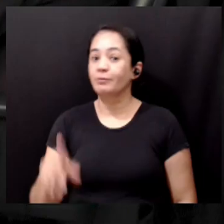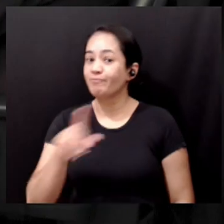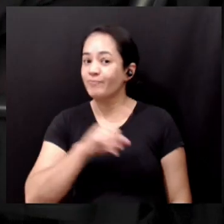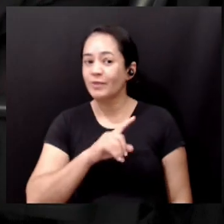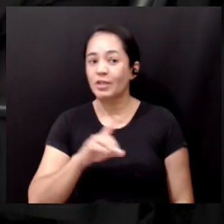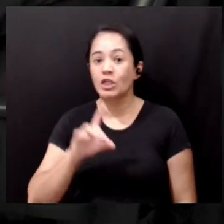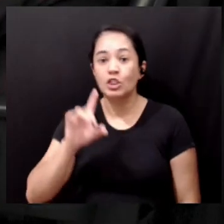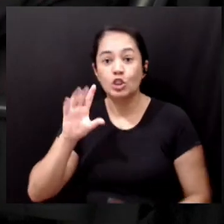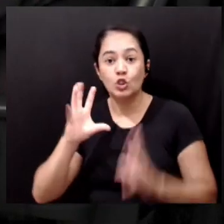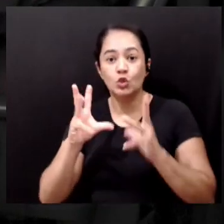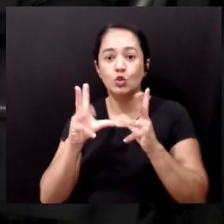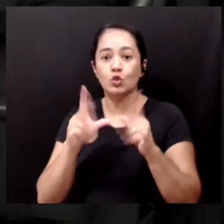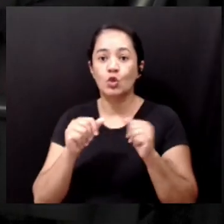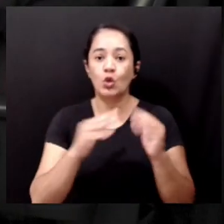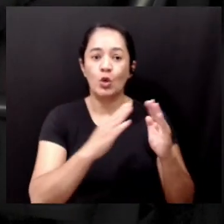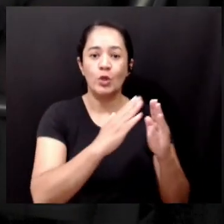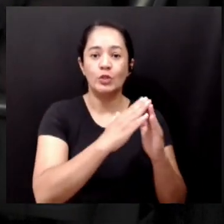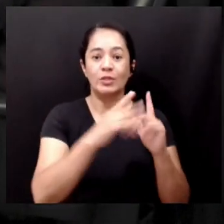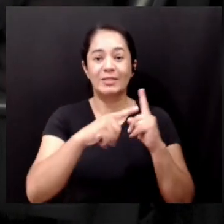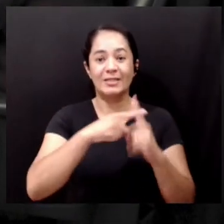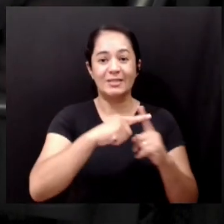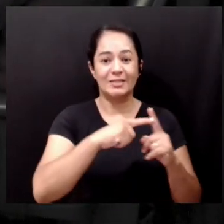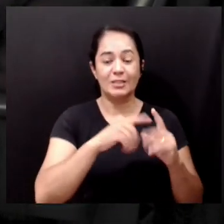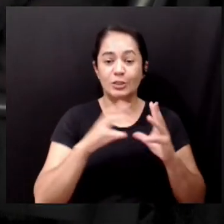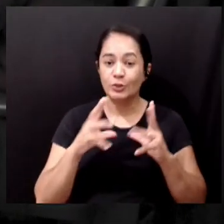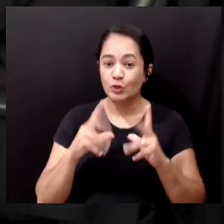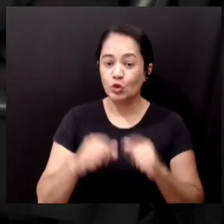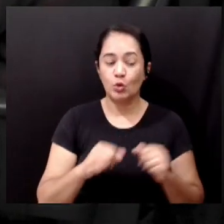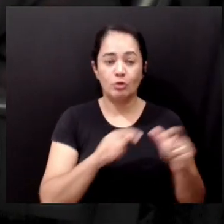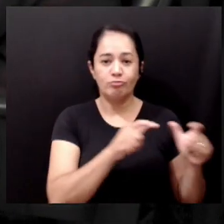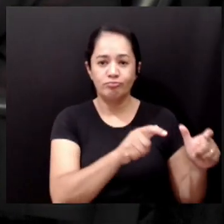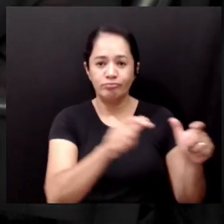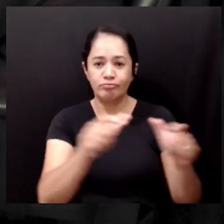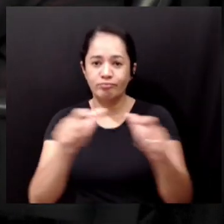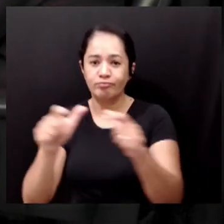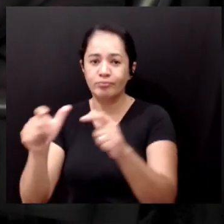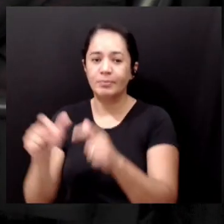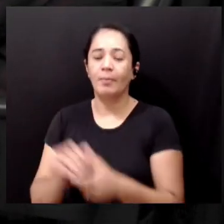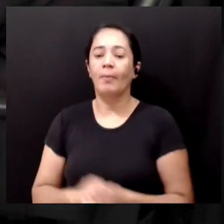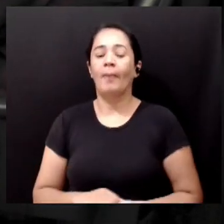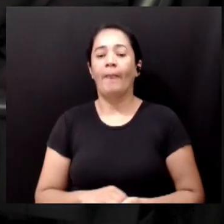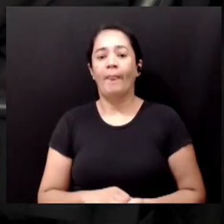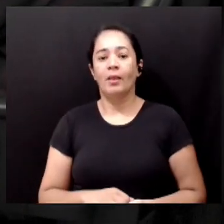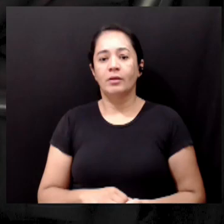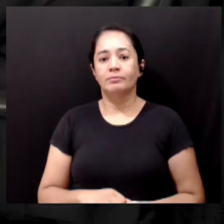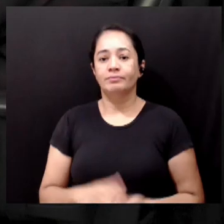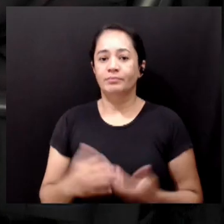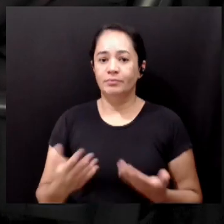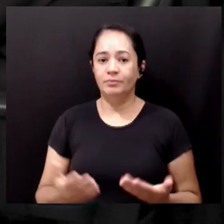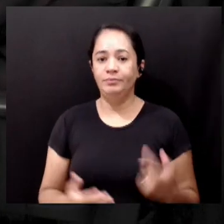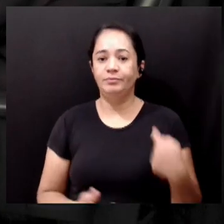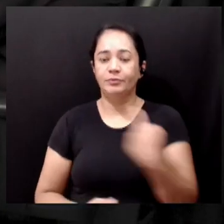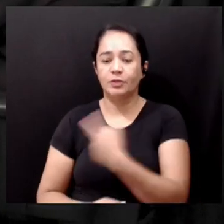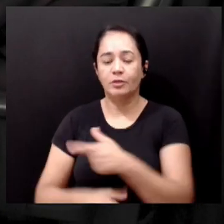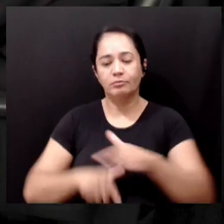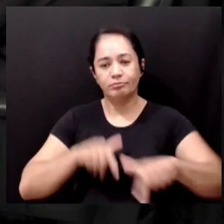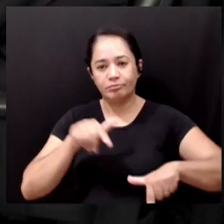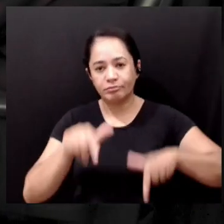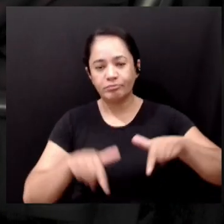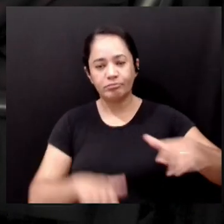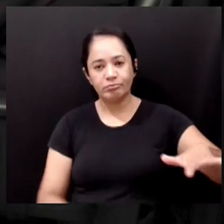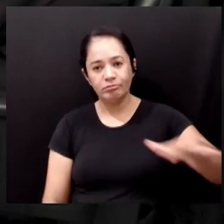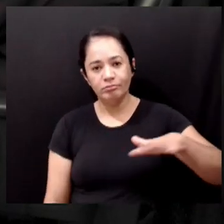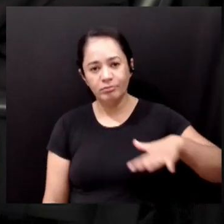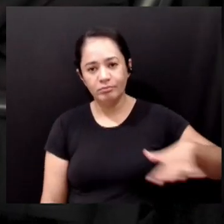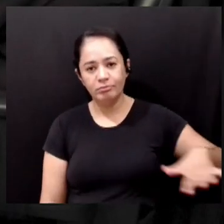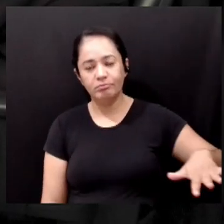São todas. Essas fotos aí são de congregações. Tá. Então, a gente também faz trabalho no Parque Itália. No Parque Itália,